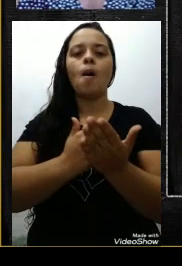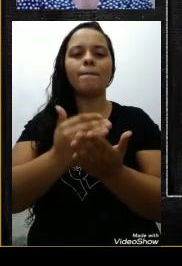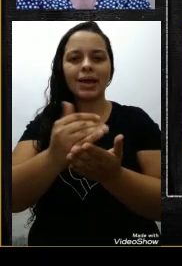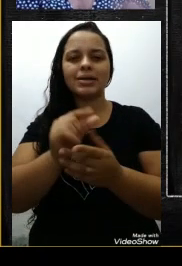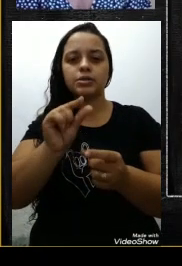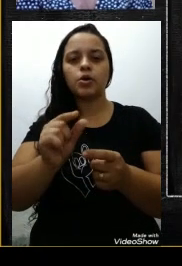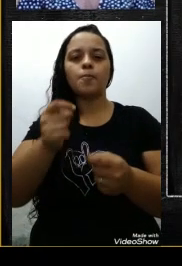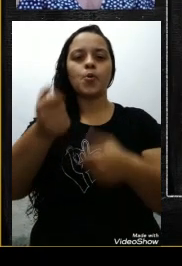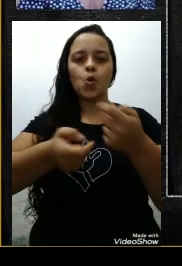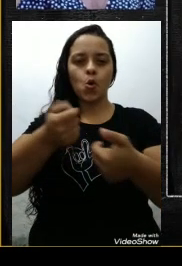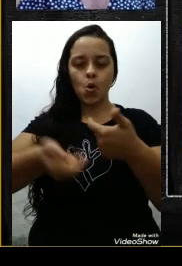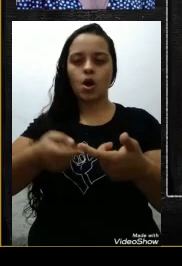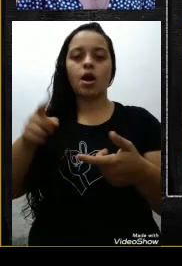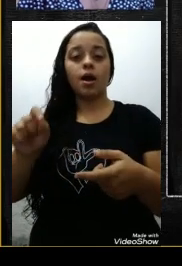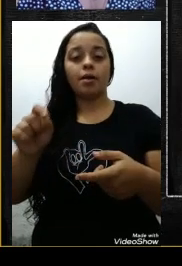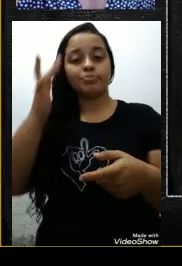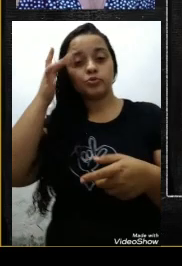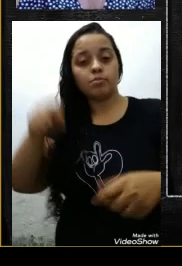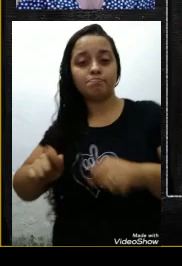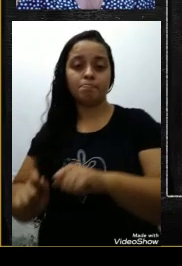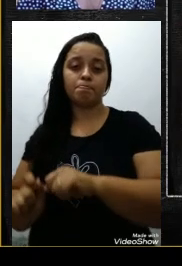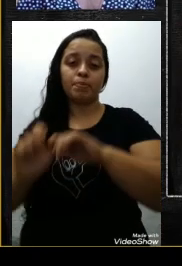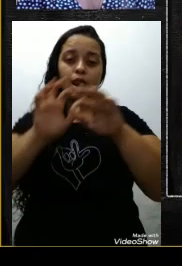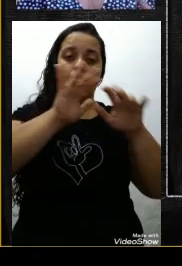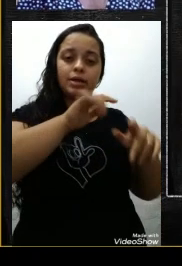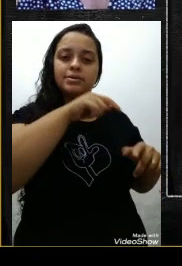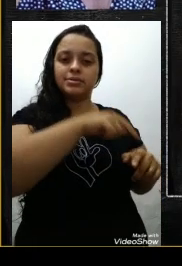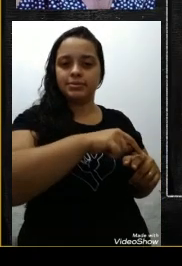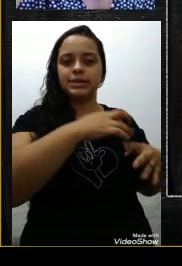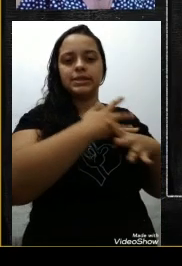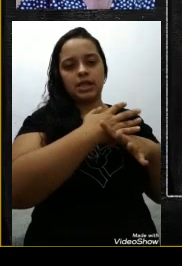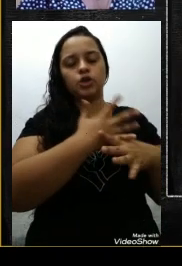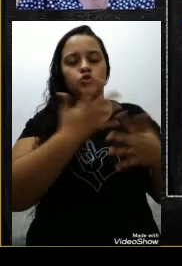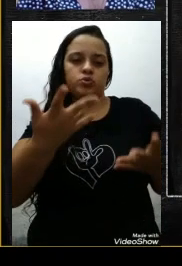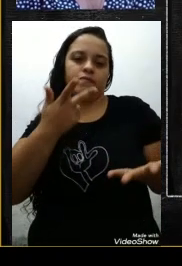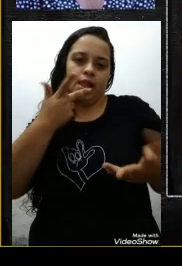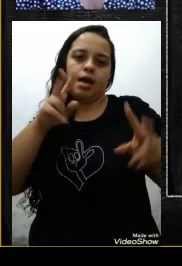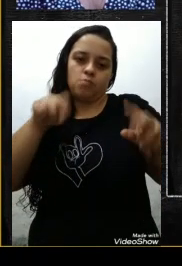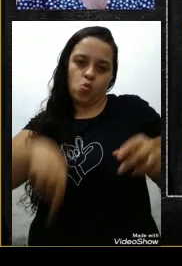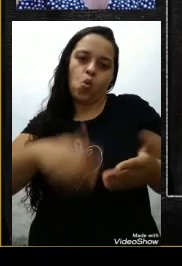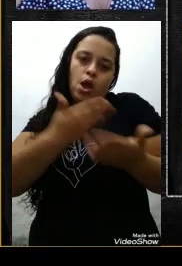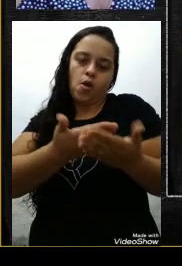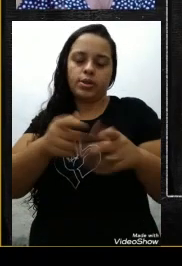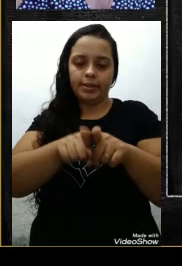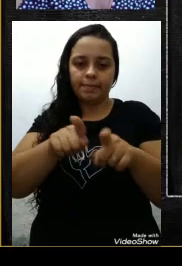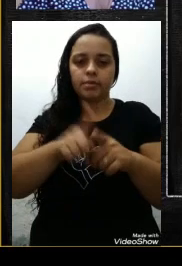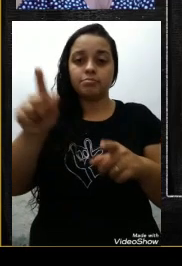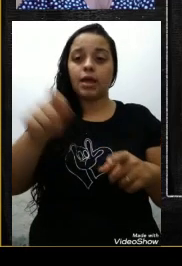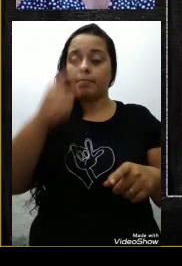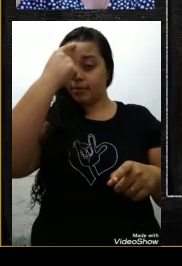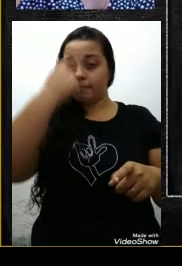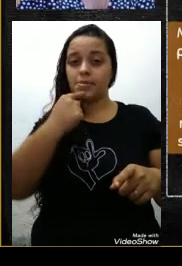uma movimentação em direção aos centros urbanos, que a gente vai destacar aqui nessa aula. No quadro, a gente